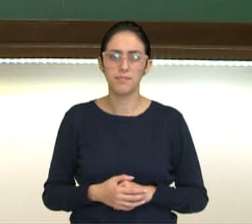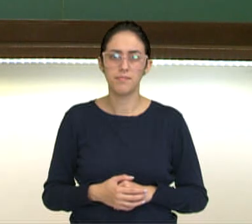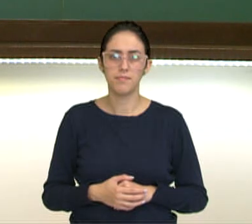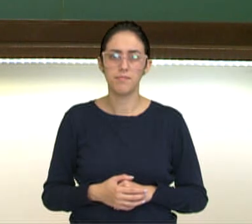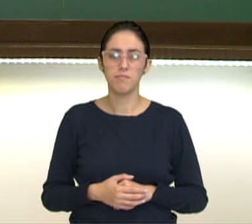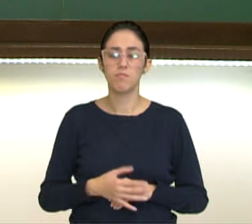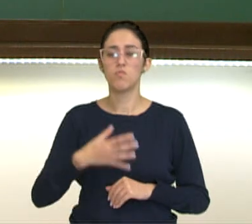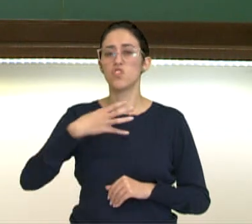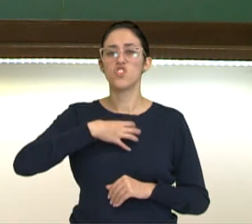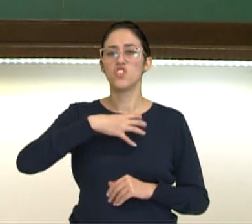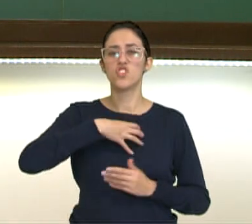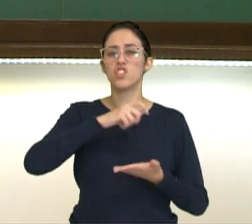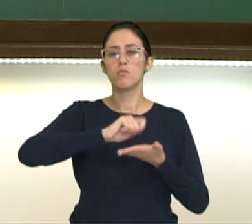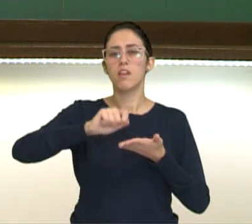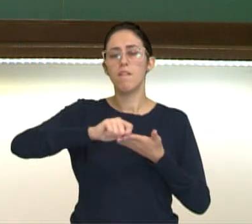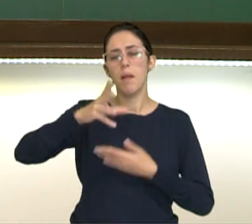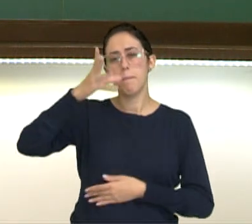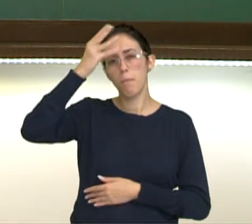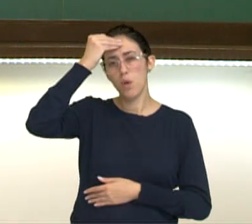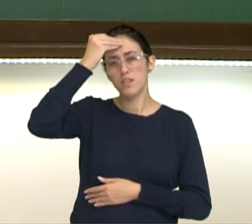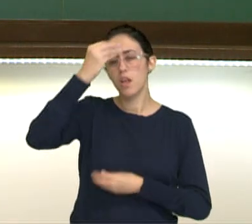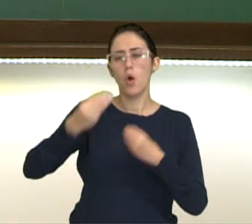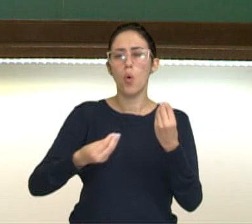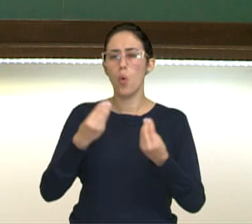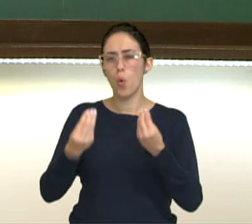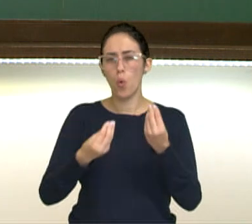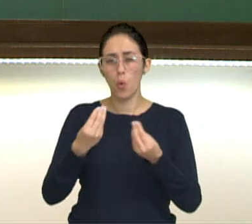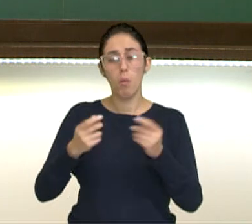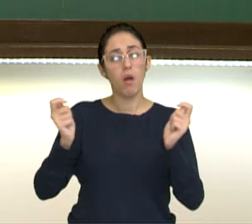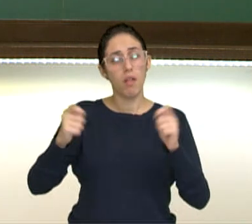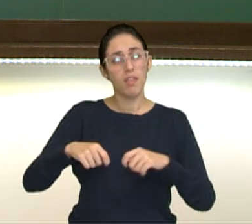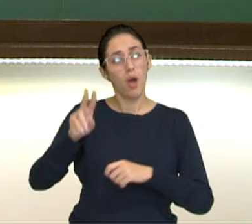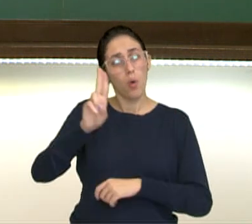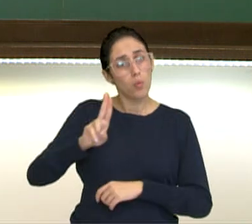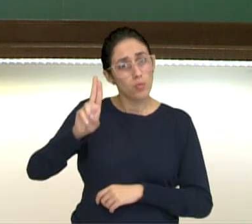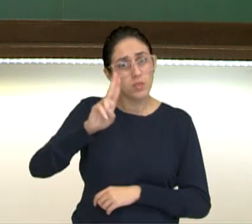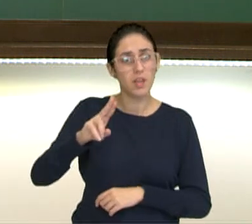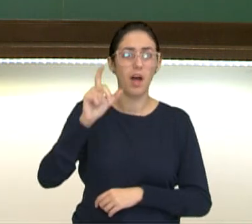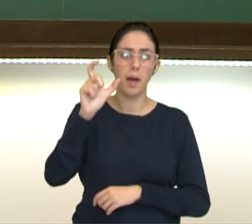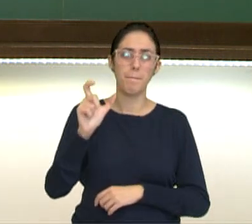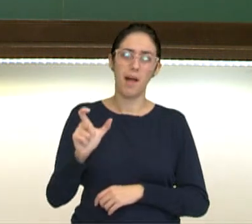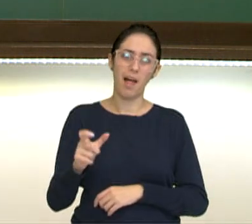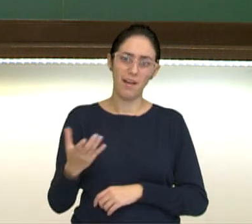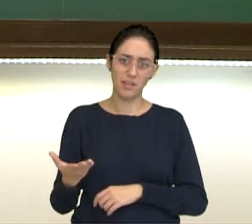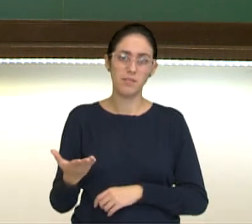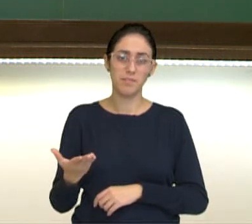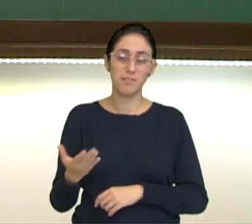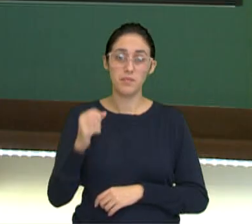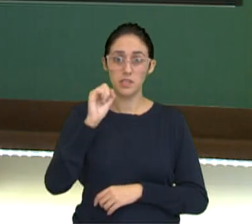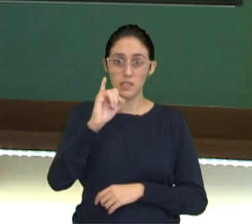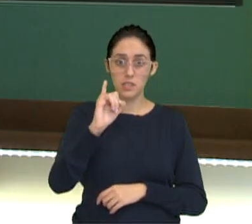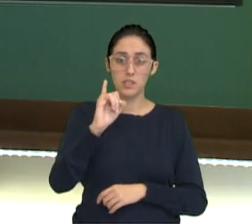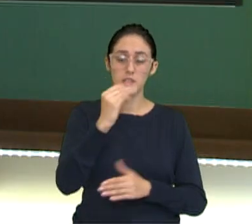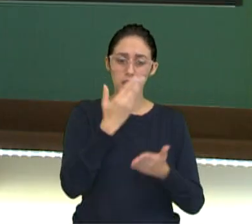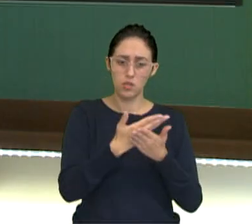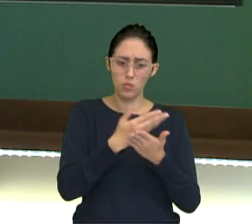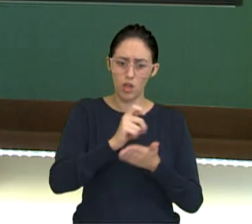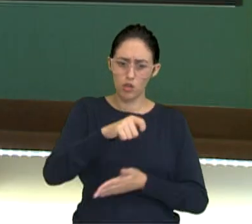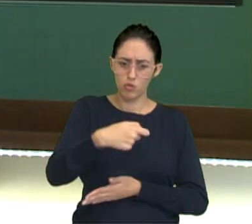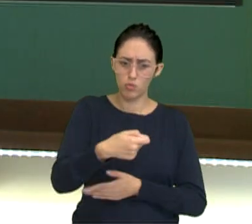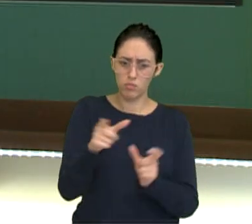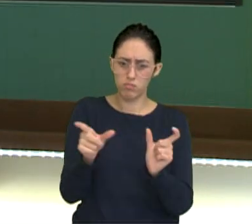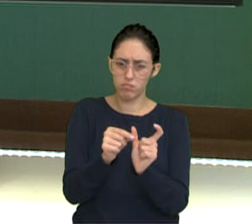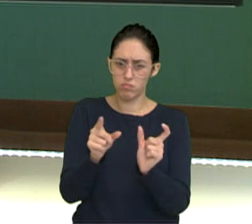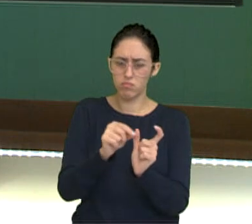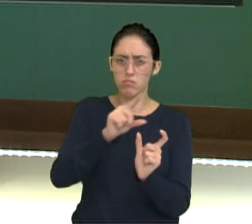uma forma da gente conseguir memorizar, é utilizando essas palavras, entendeu? Então, uma vez que a gente estudou os prefixos e sufixos,